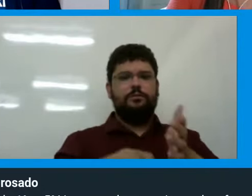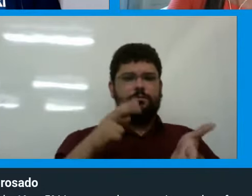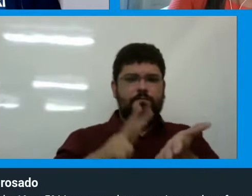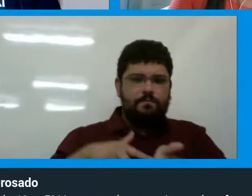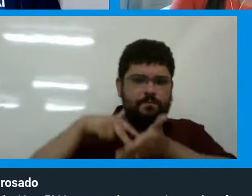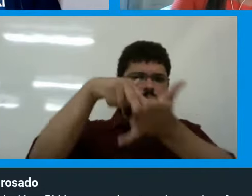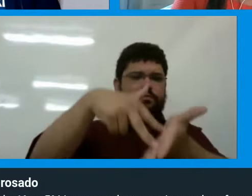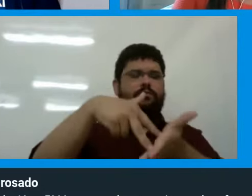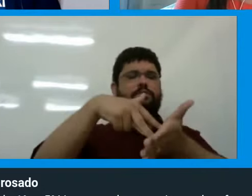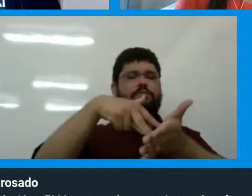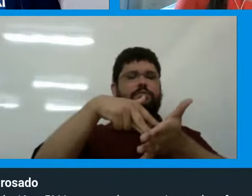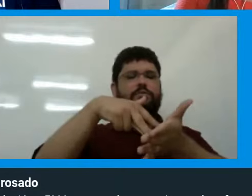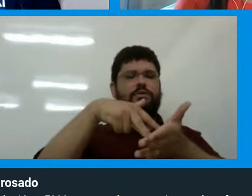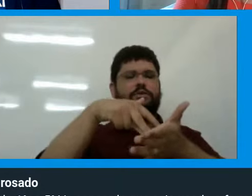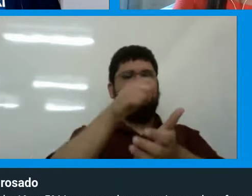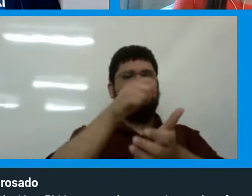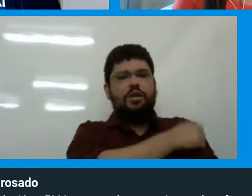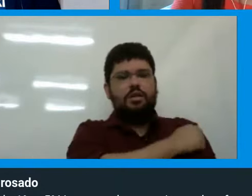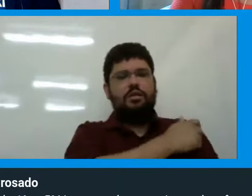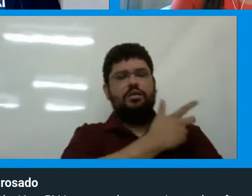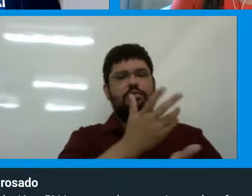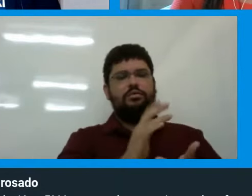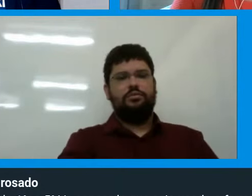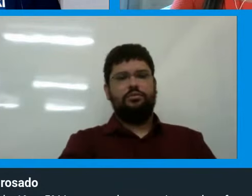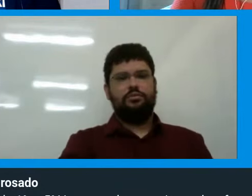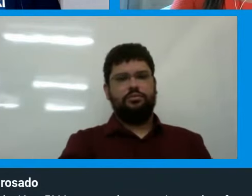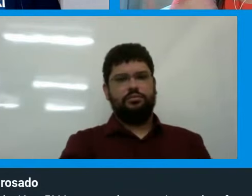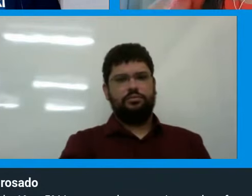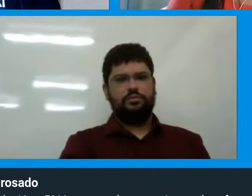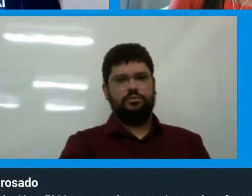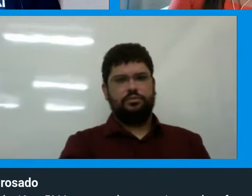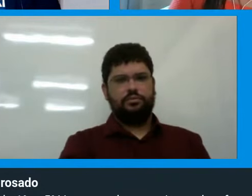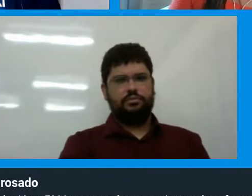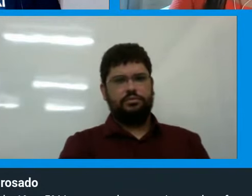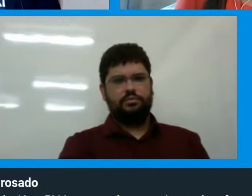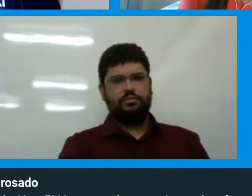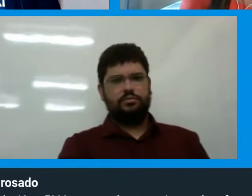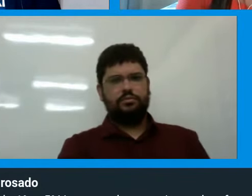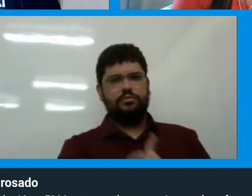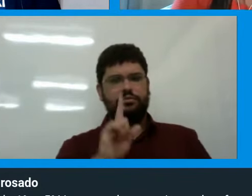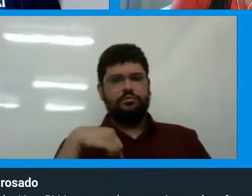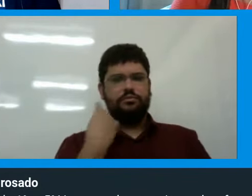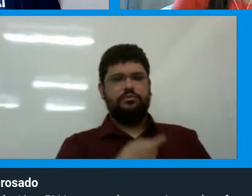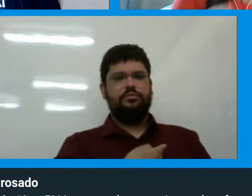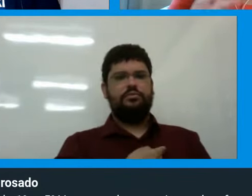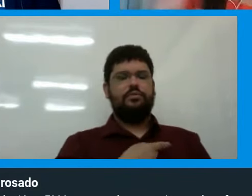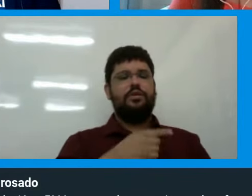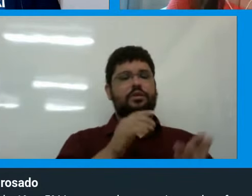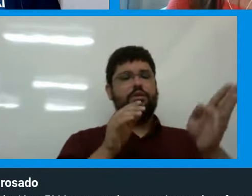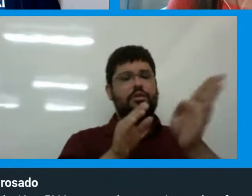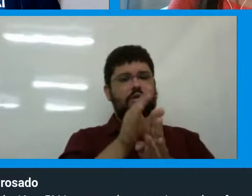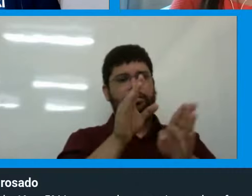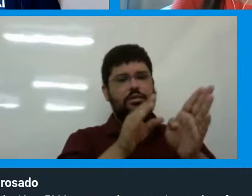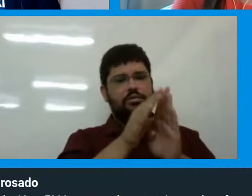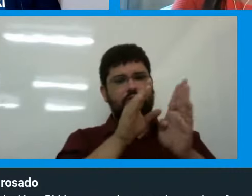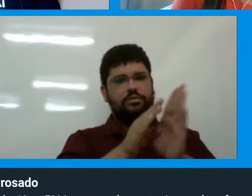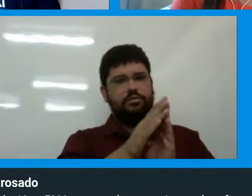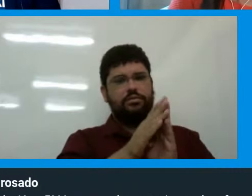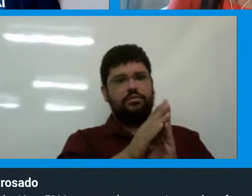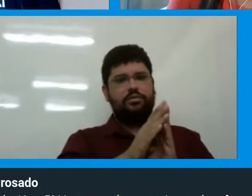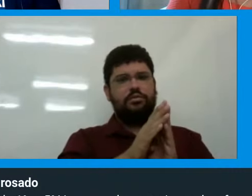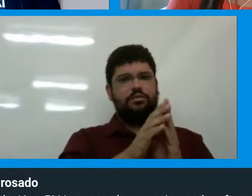protagonismo aí das nossas crianças, alunos, que aí é onde a gente realmente orienta. E eles têm uma